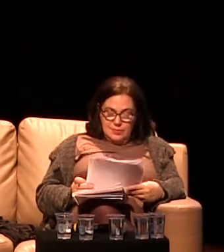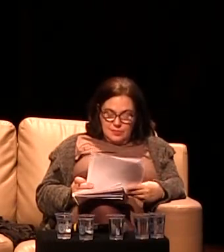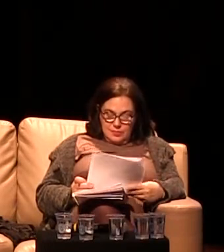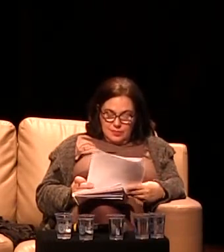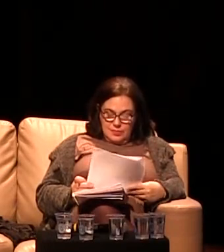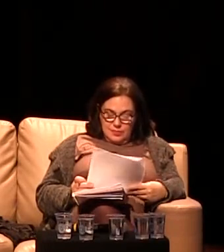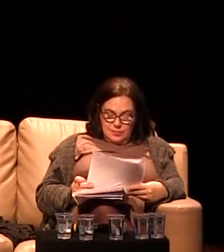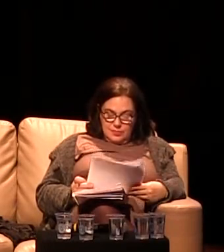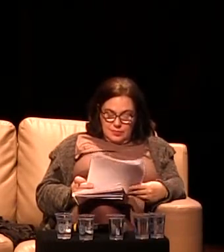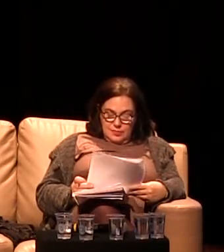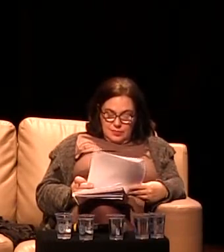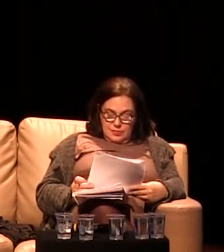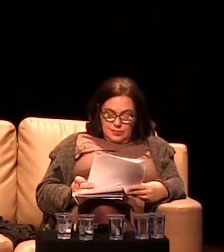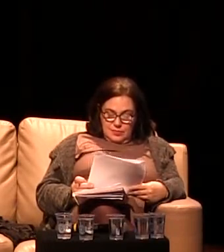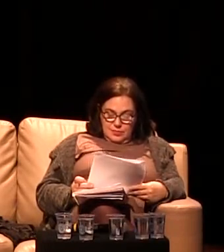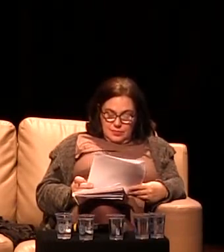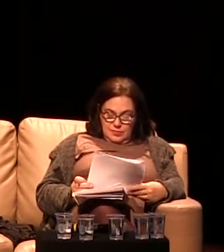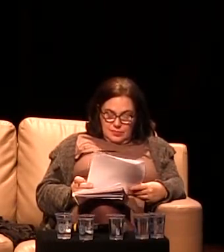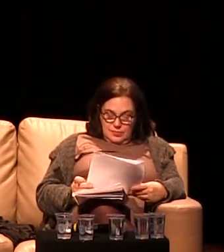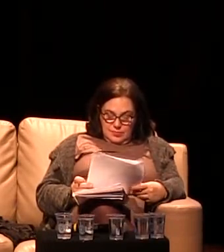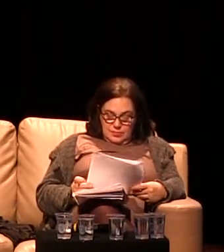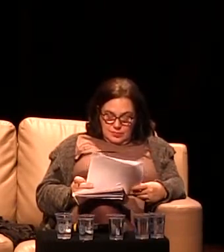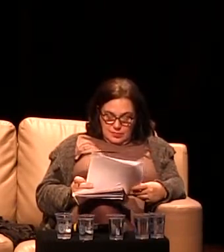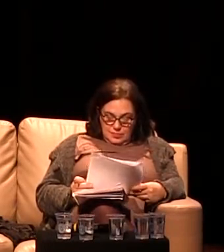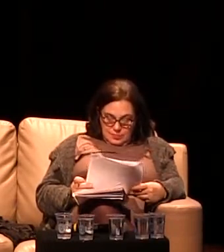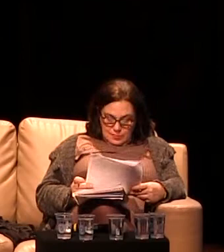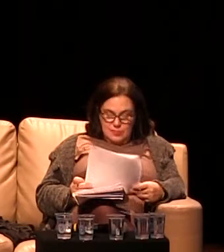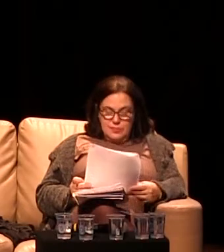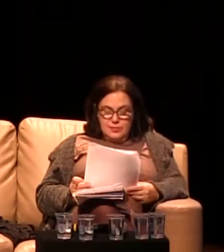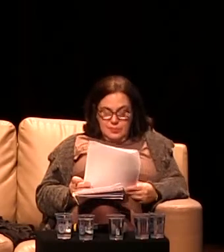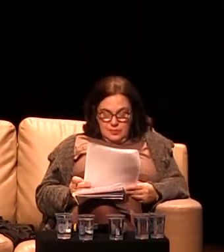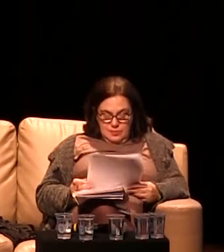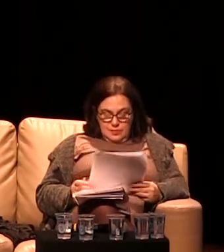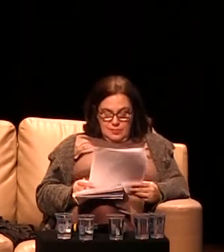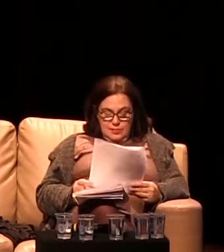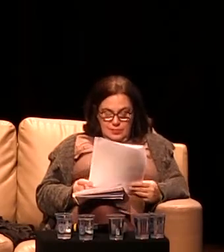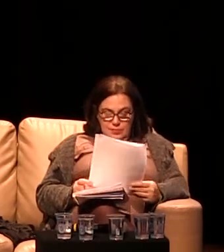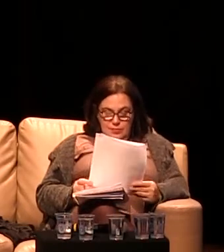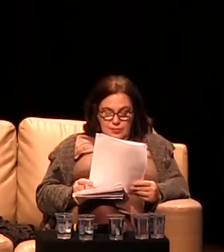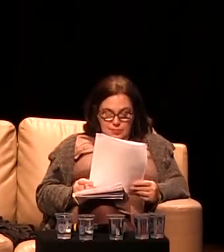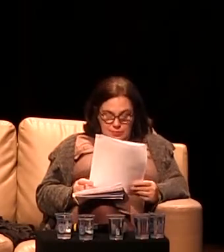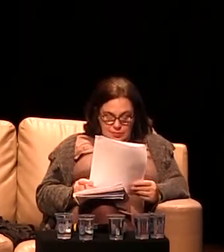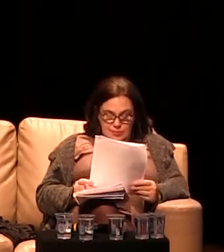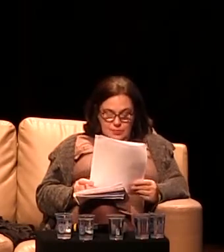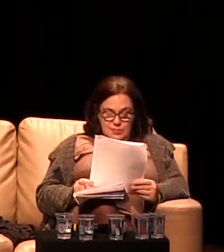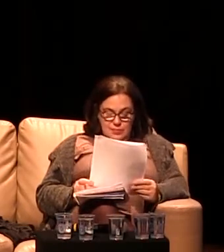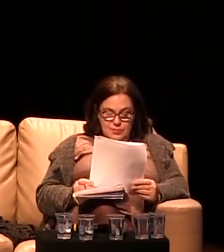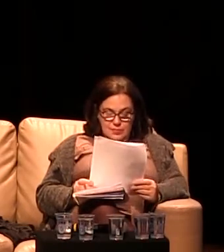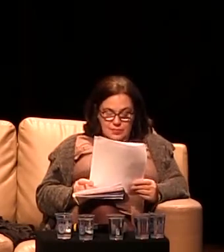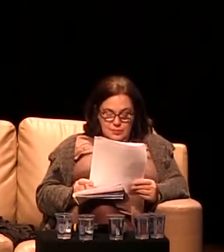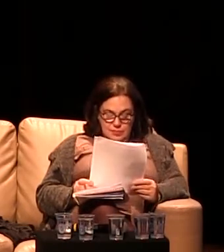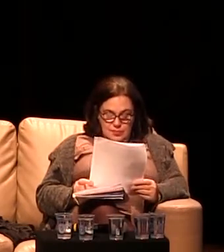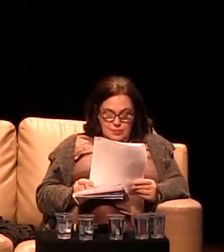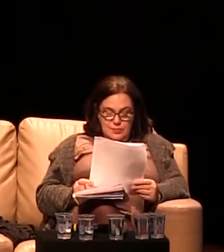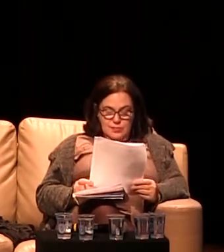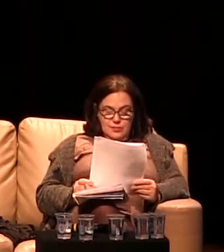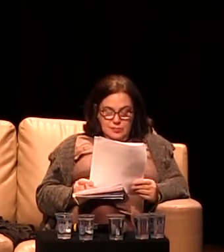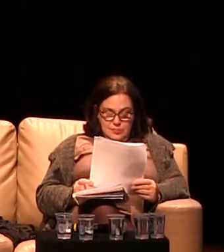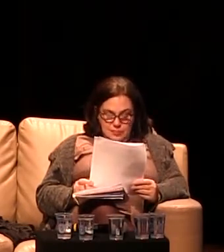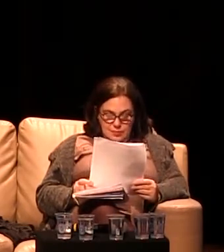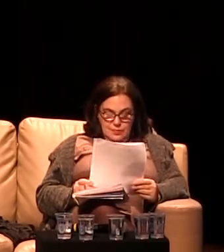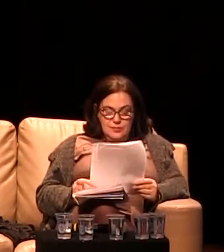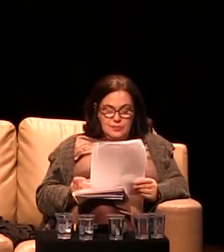quero repetir porque é uma lista: gestão de participação, de comunicação, de pessoas, financeira,